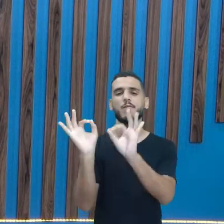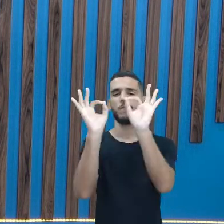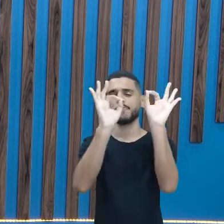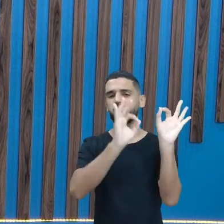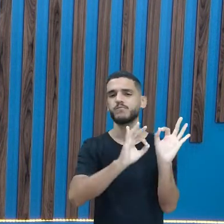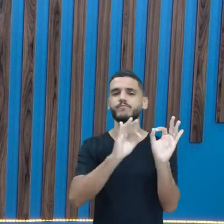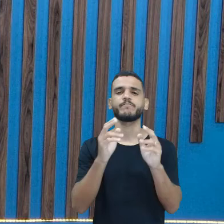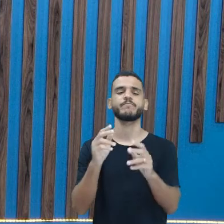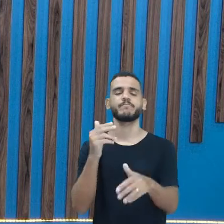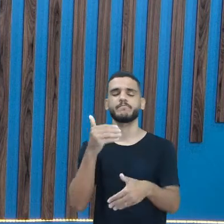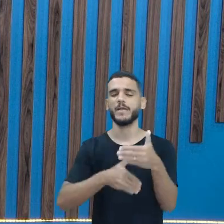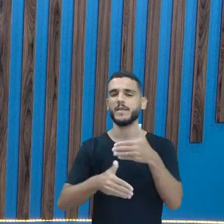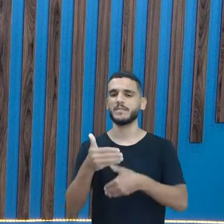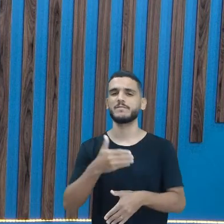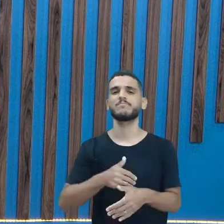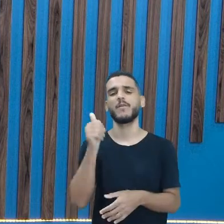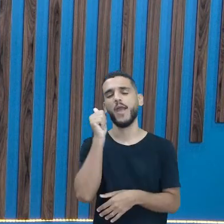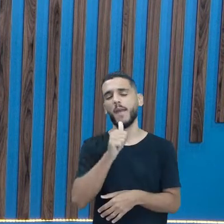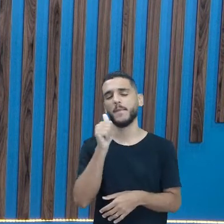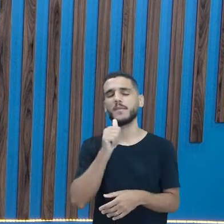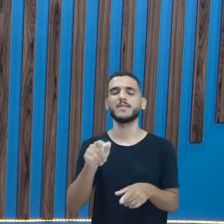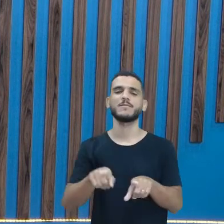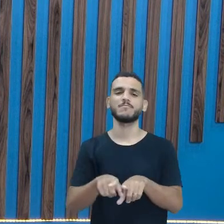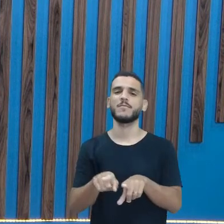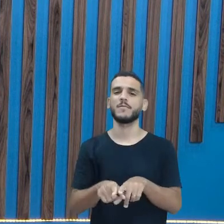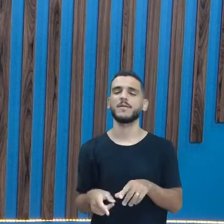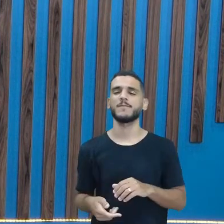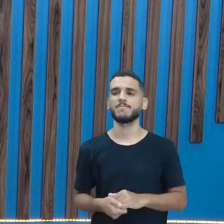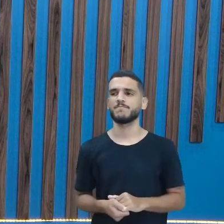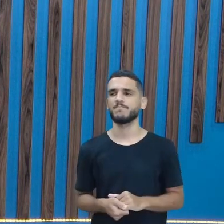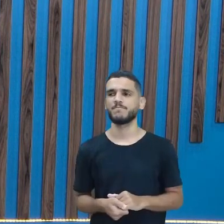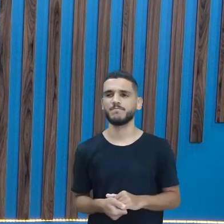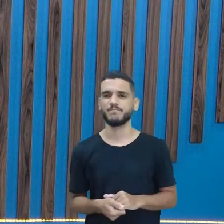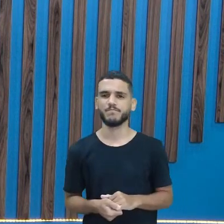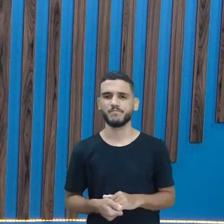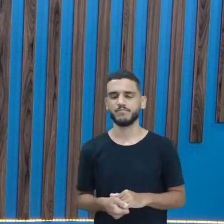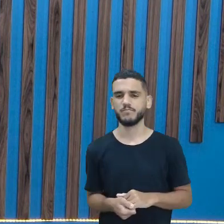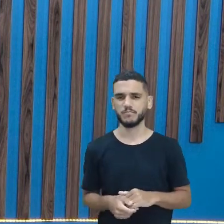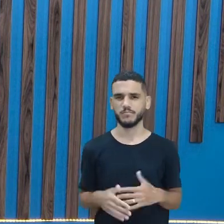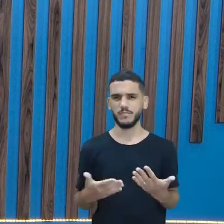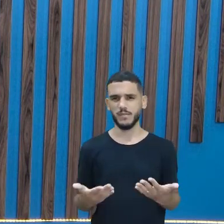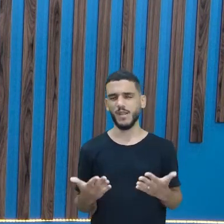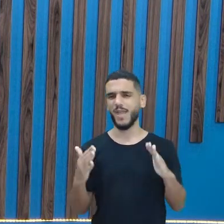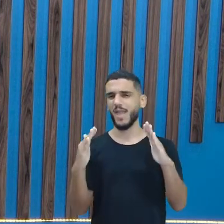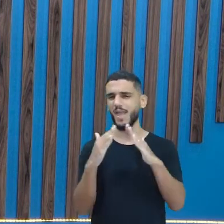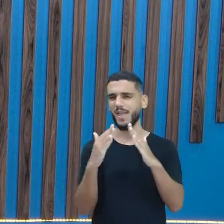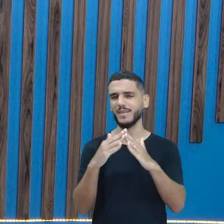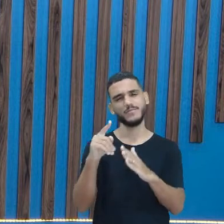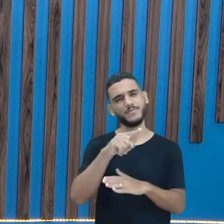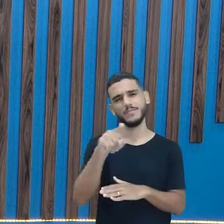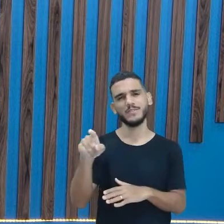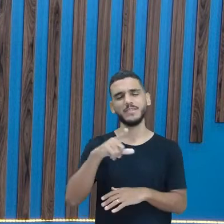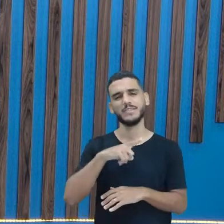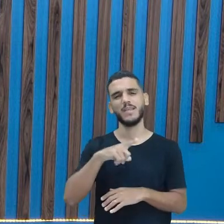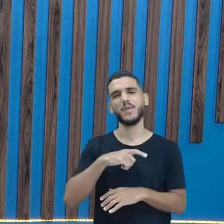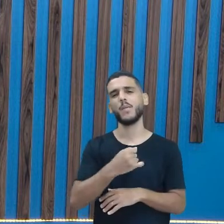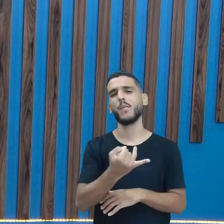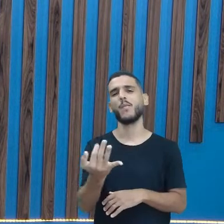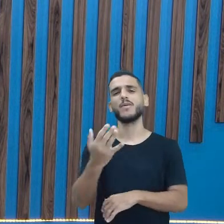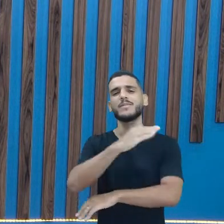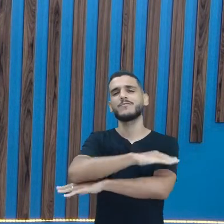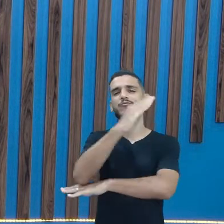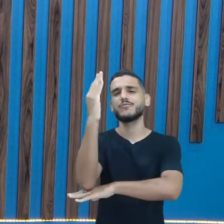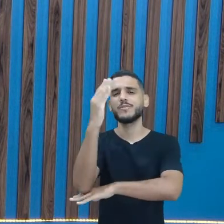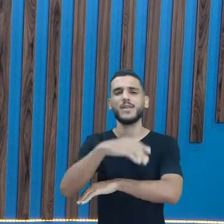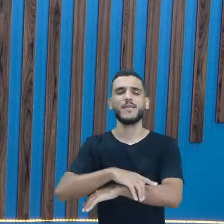gente, né, que está participando, as meninas super poderosas. Na casa de vocês, tem quantas janelas, né, que você